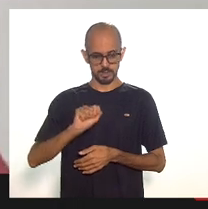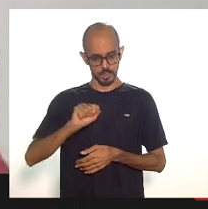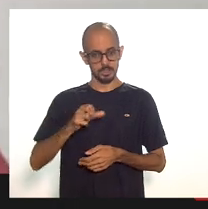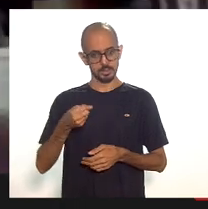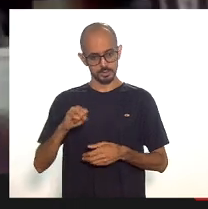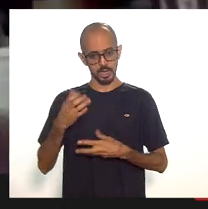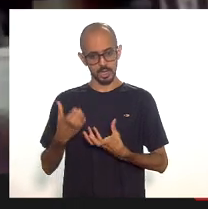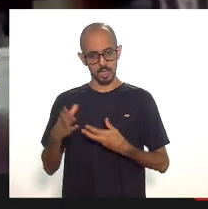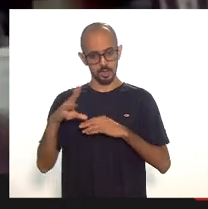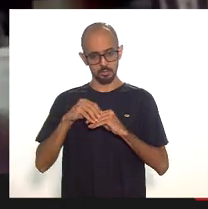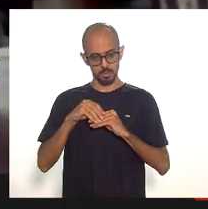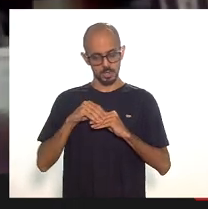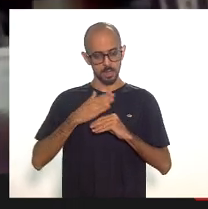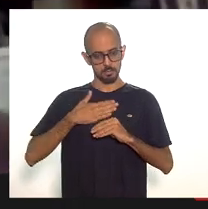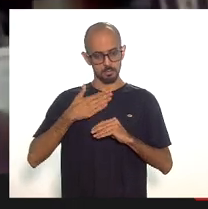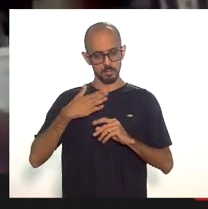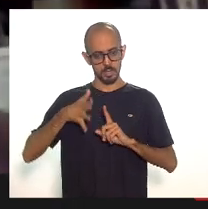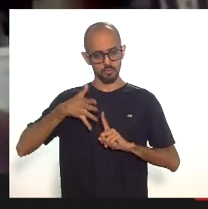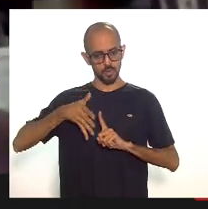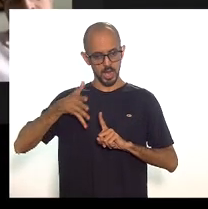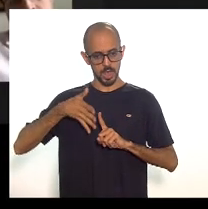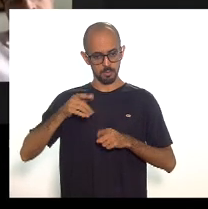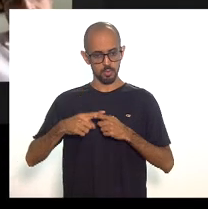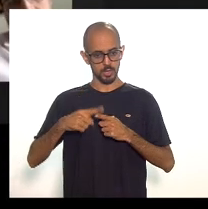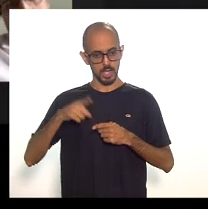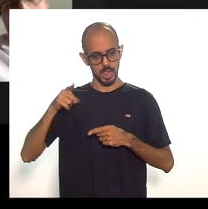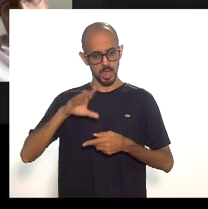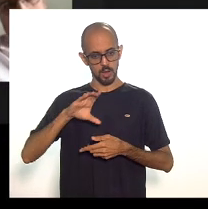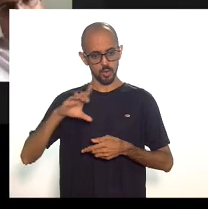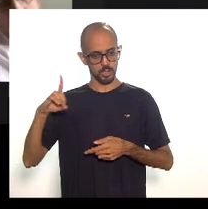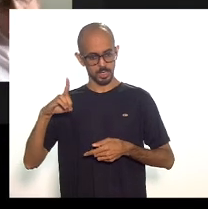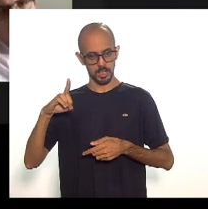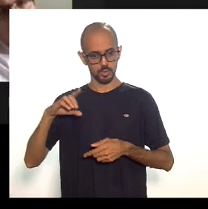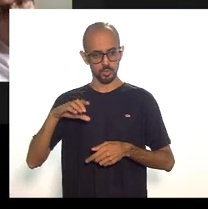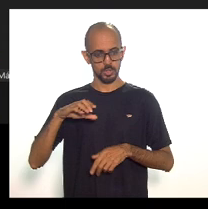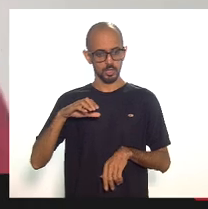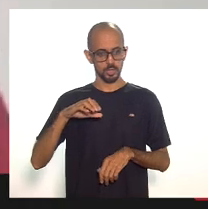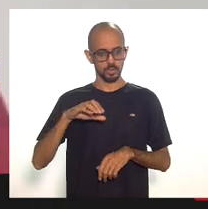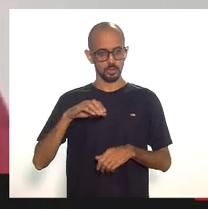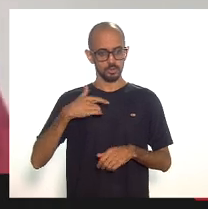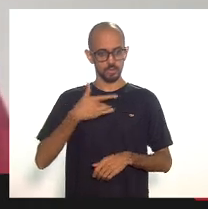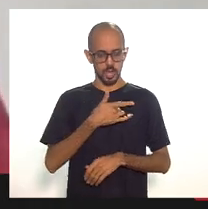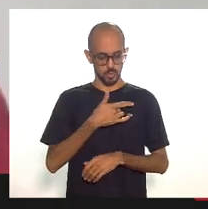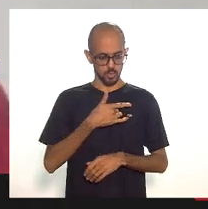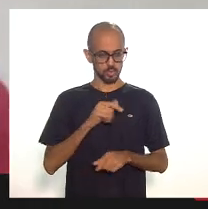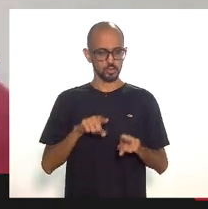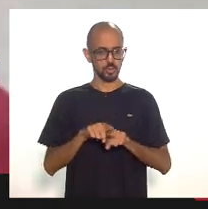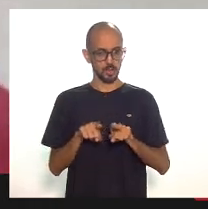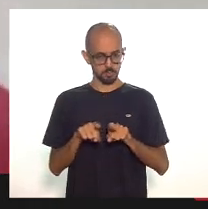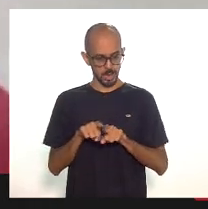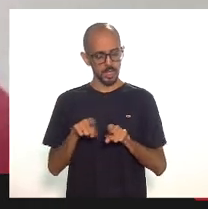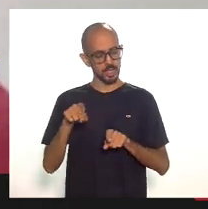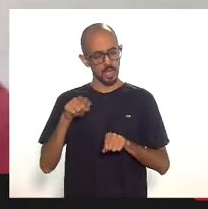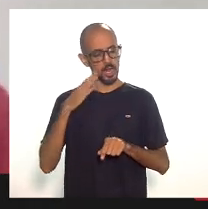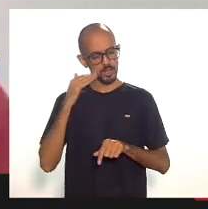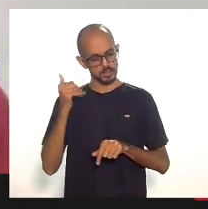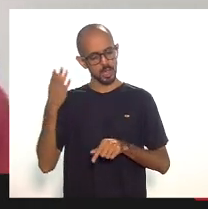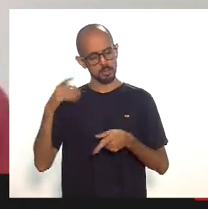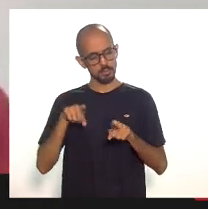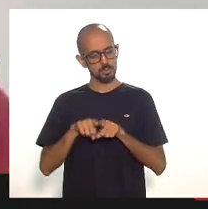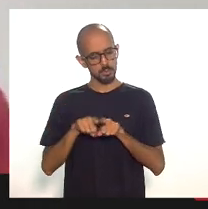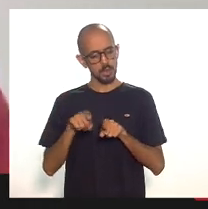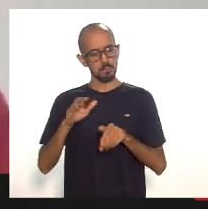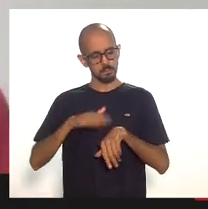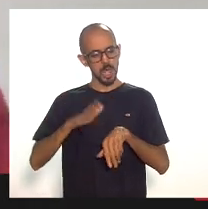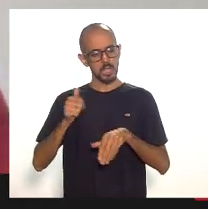fala, que ela é a coordenadora do CAU Saúde e ela está a par de forma mais profunda do que